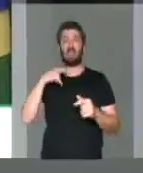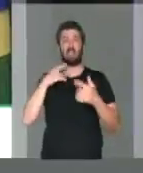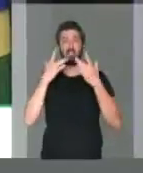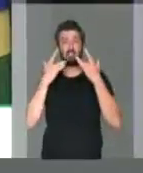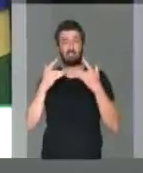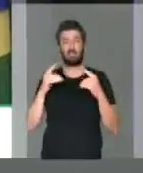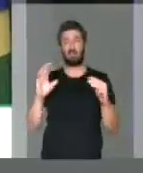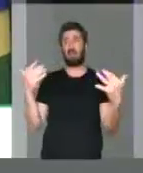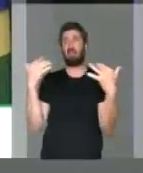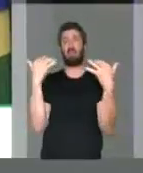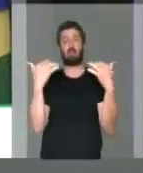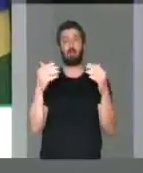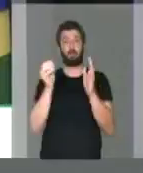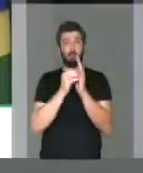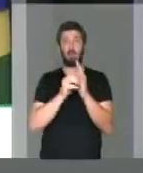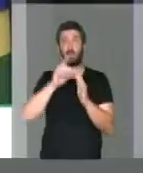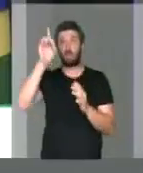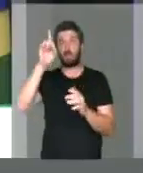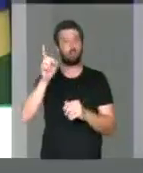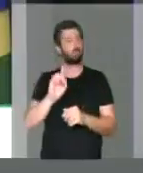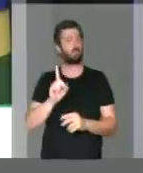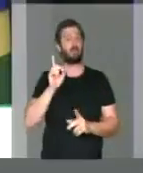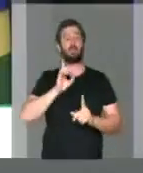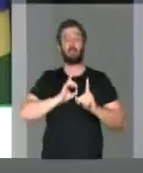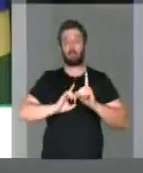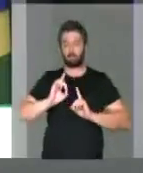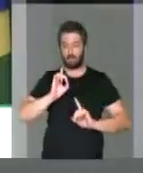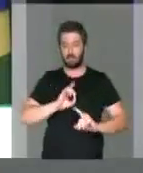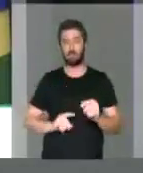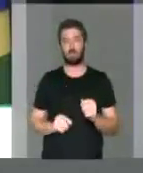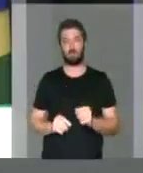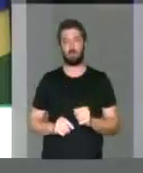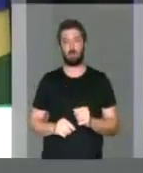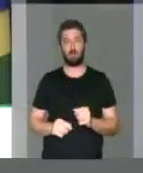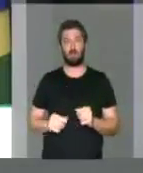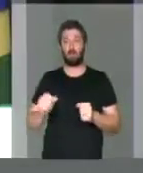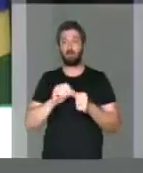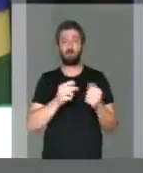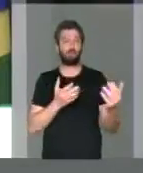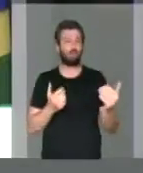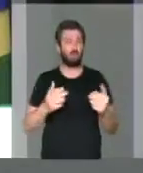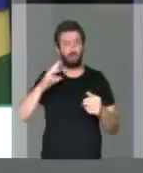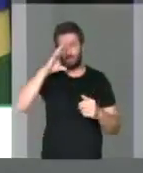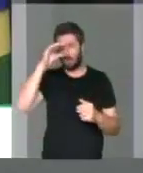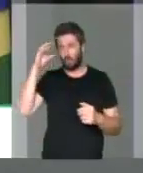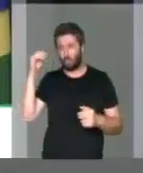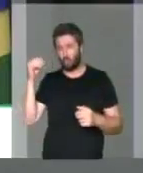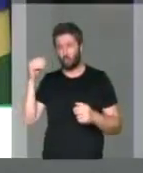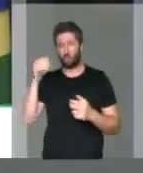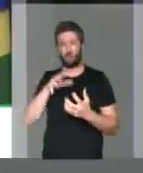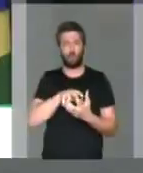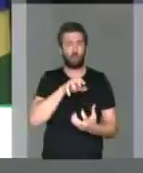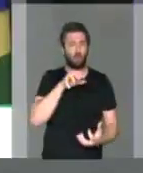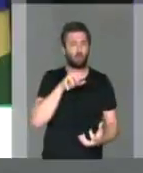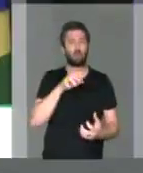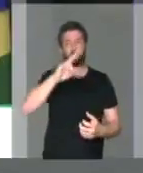atenção, nem é falta de Deus, é depressão, que leva jovens, adultos, idosos a